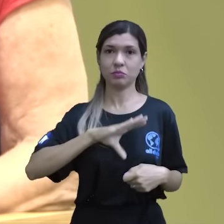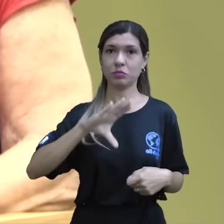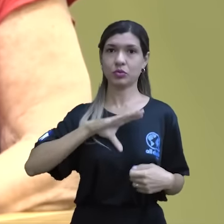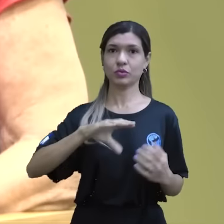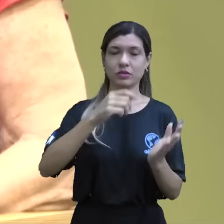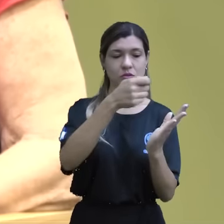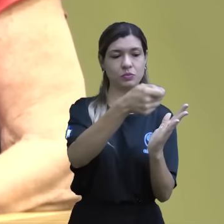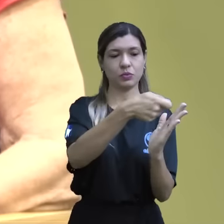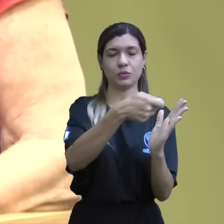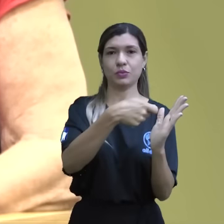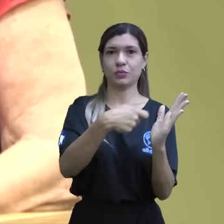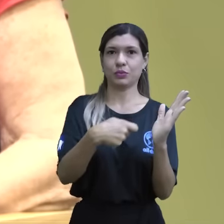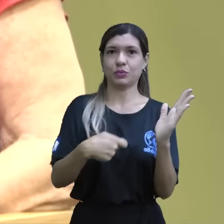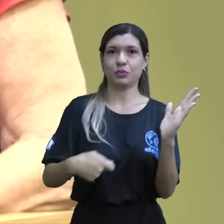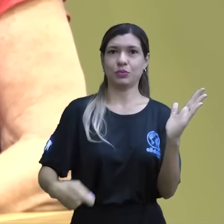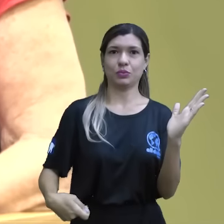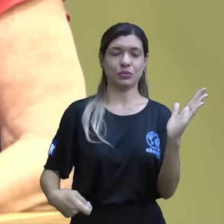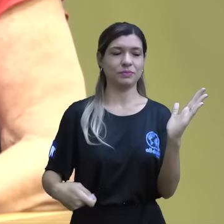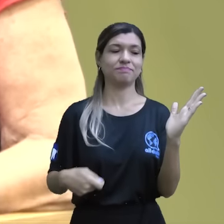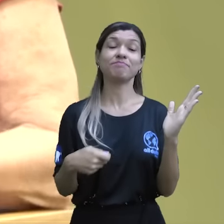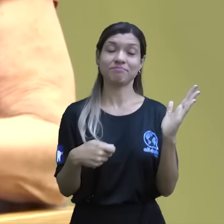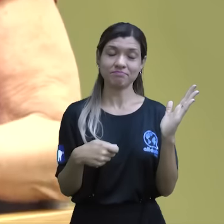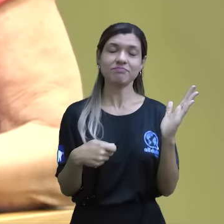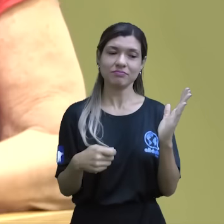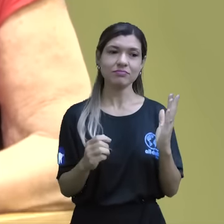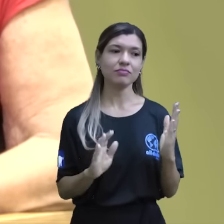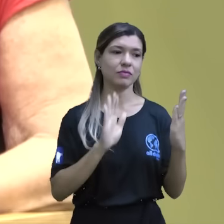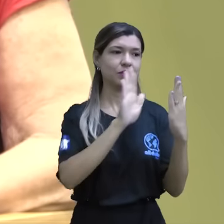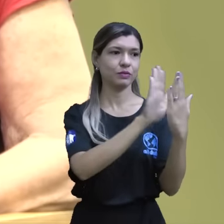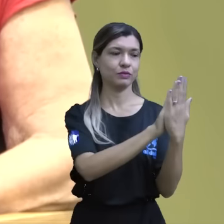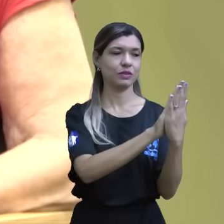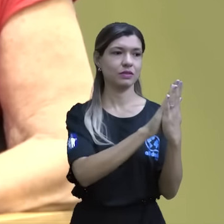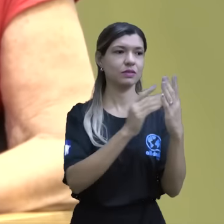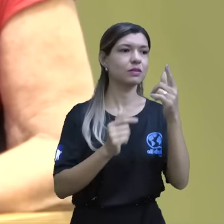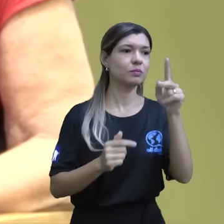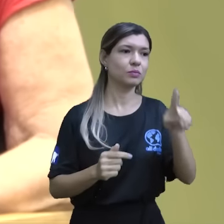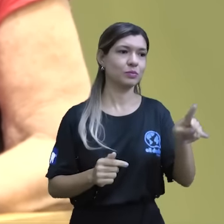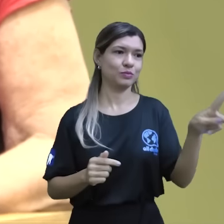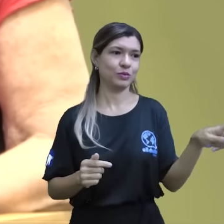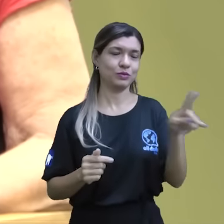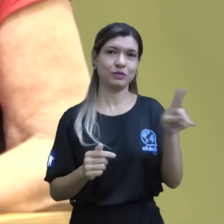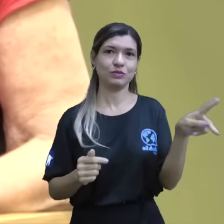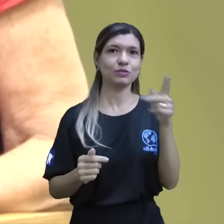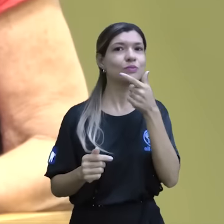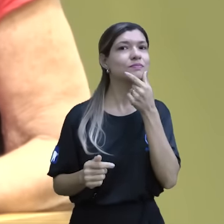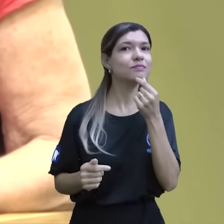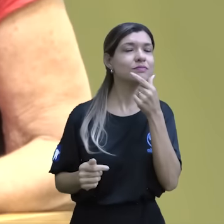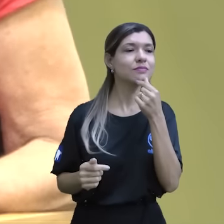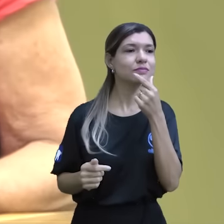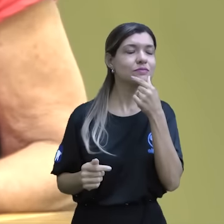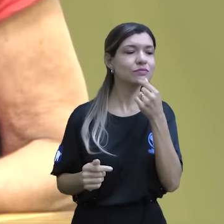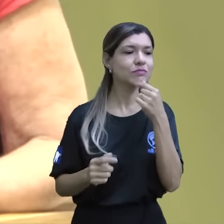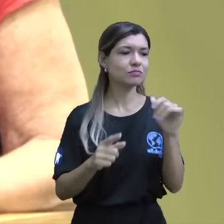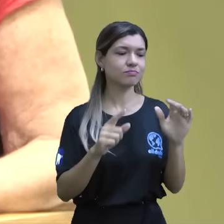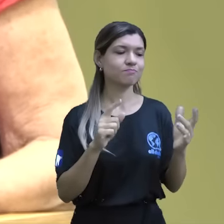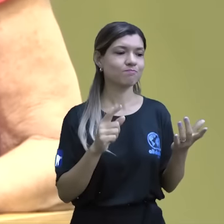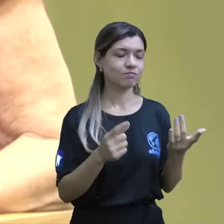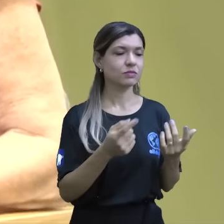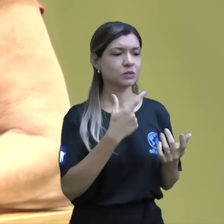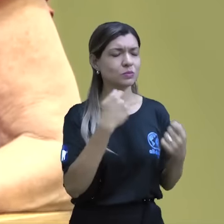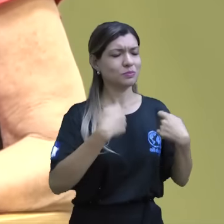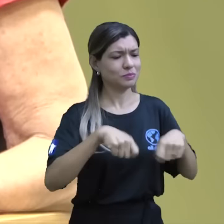listinha de autores que eu gostaria de tratar, entre eles Otran Dourado, que estava muito